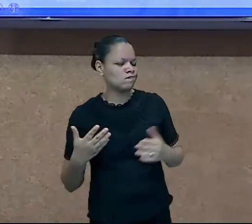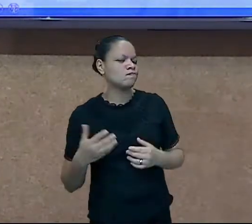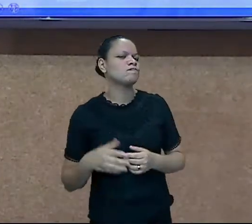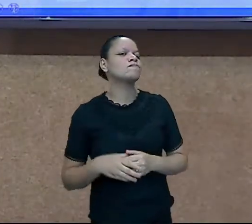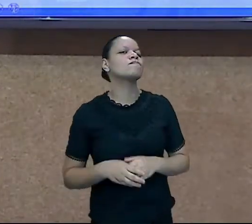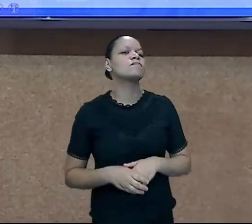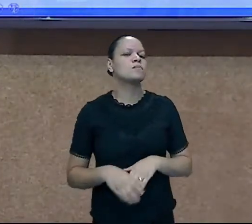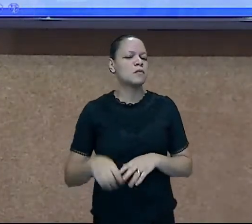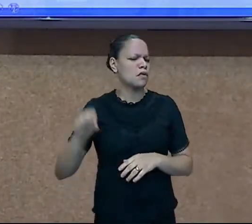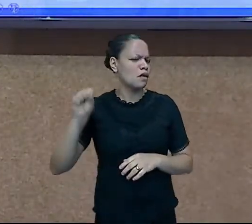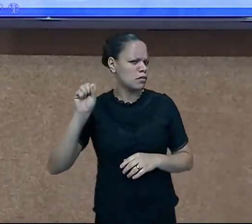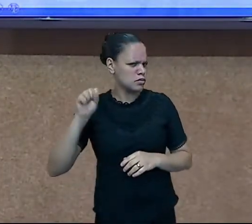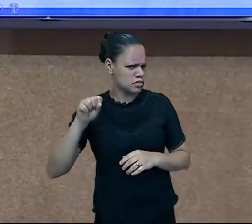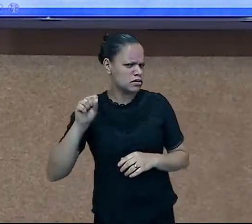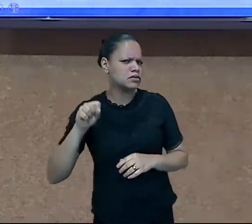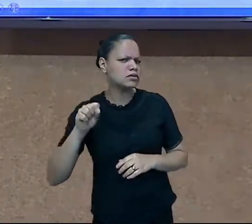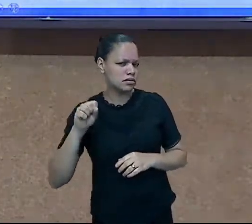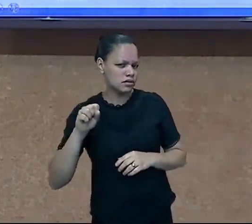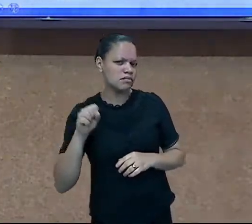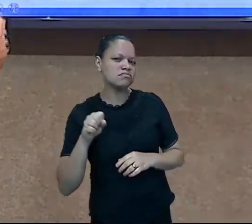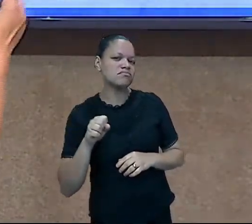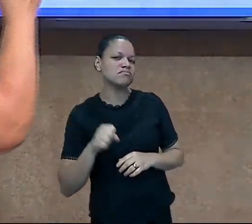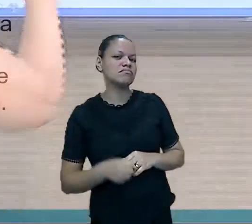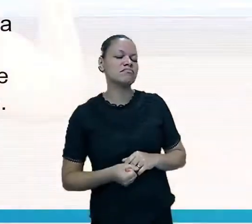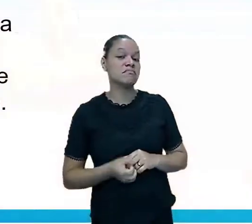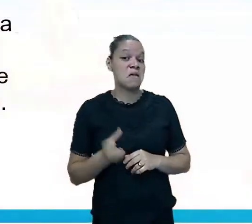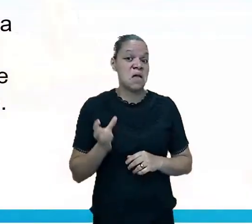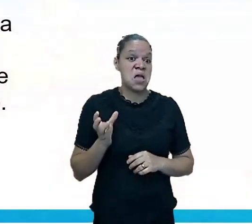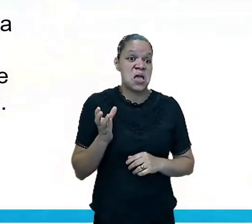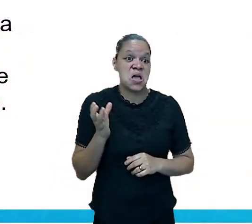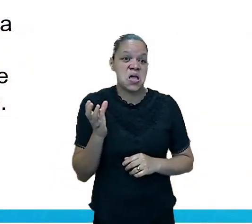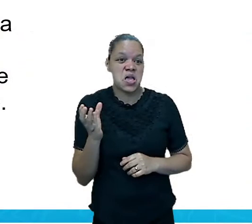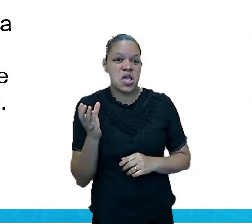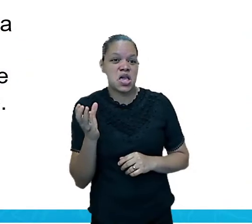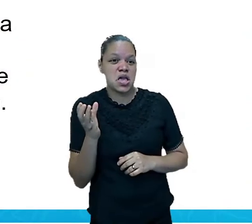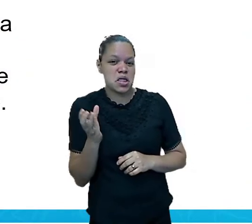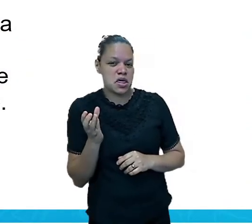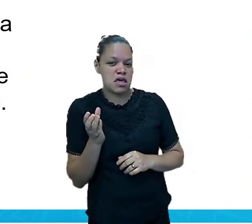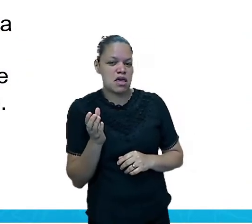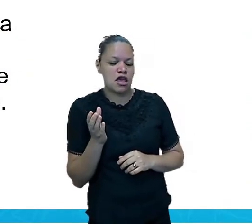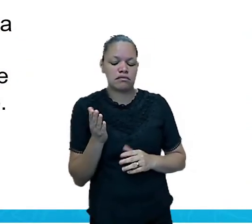de fazer a vaidade dele ir lá em cima. Ela queria o quê?